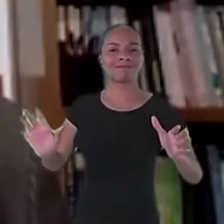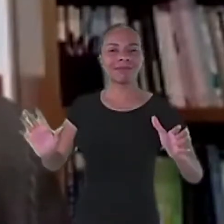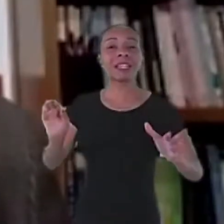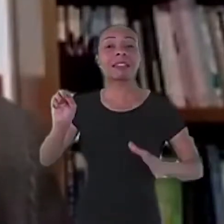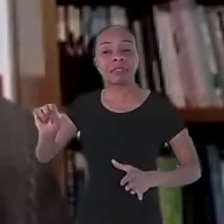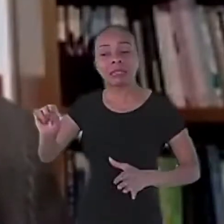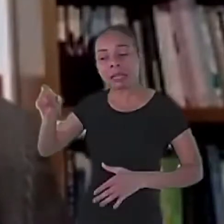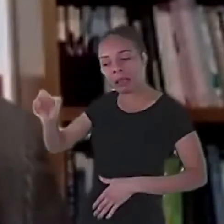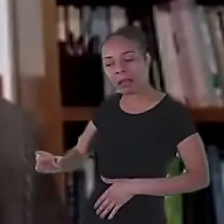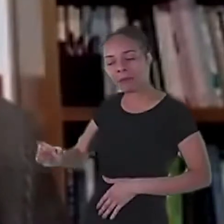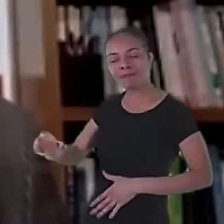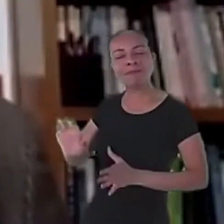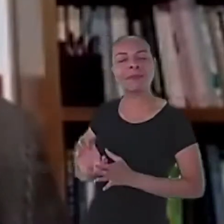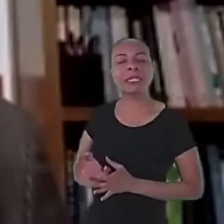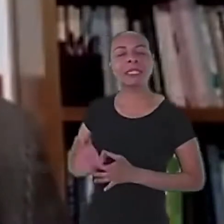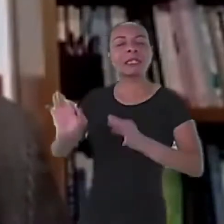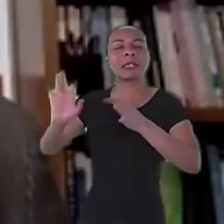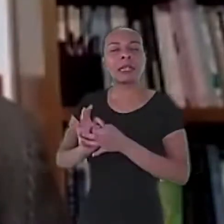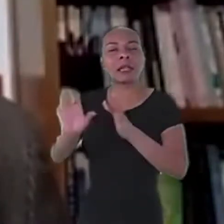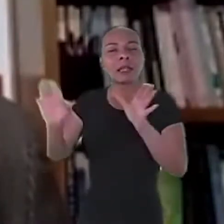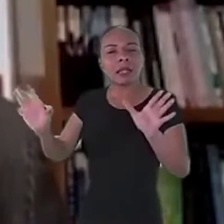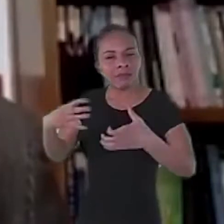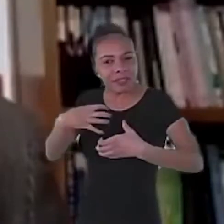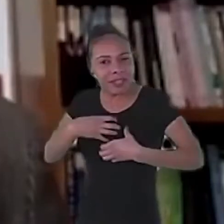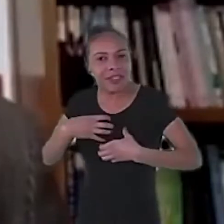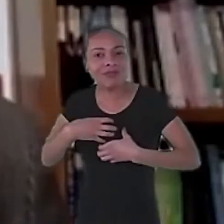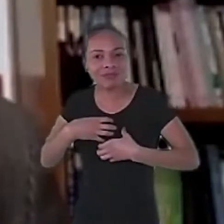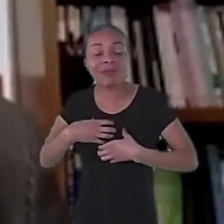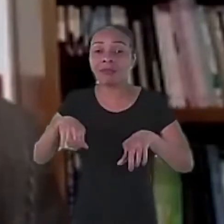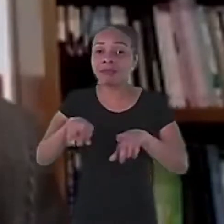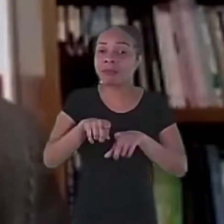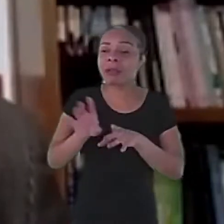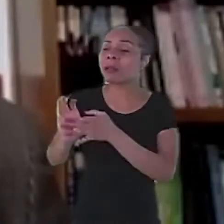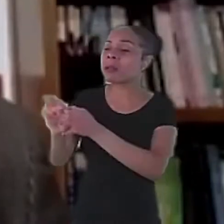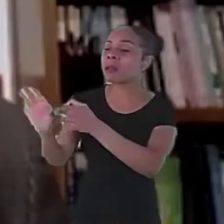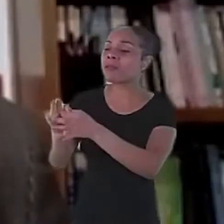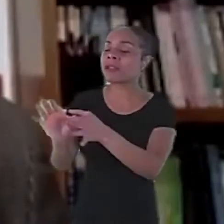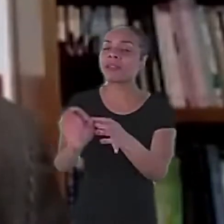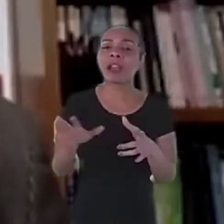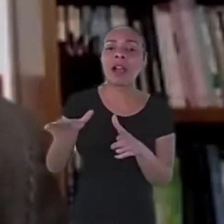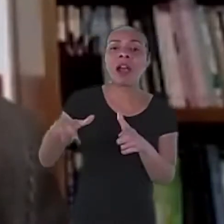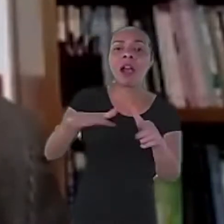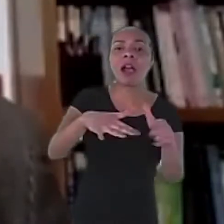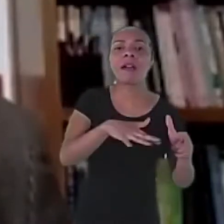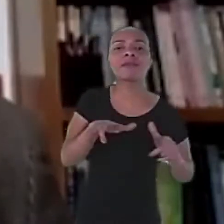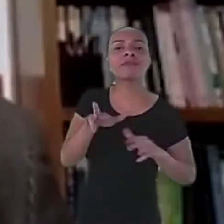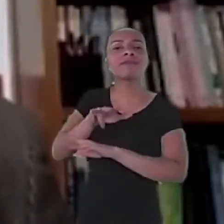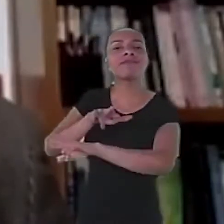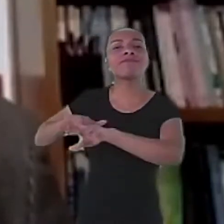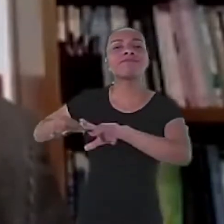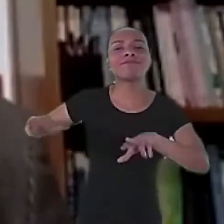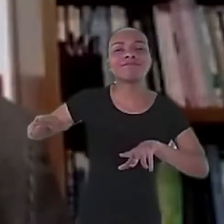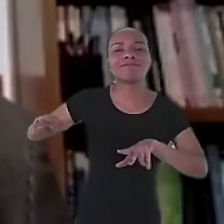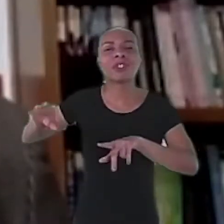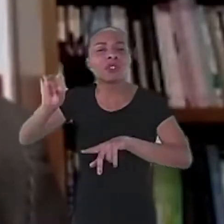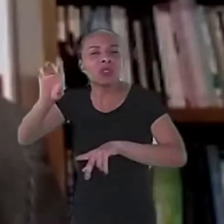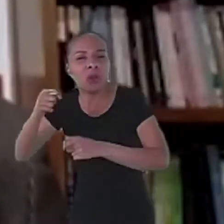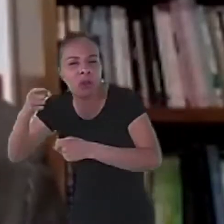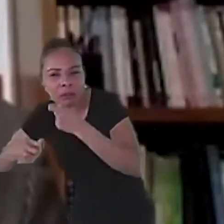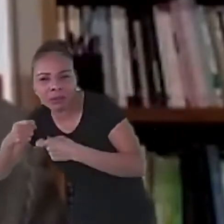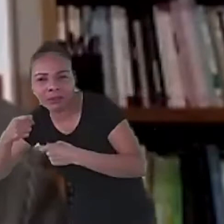Nós podemos, sem sombra de dúvida, dizer que a mulher hoje está intelectualmente